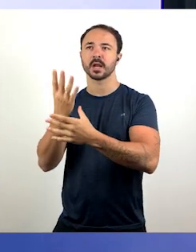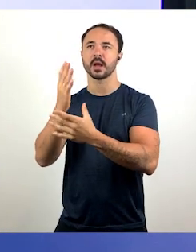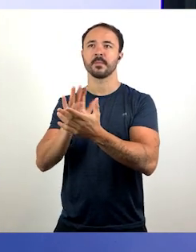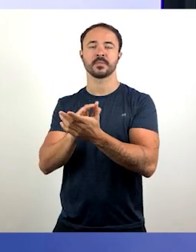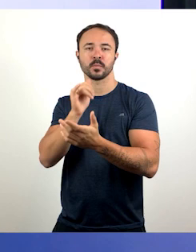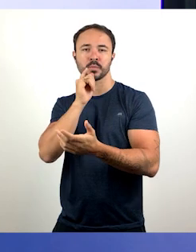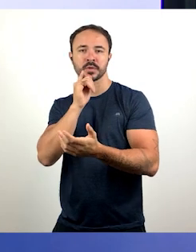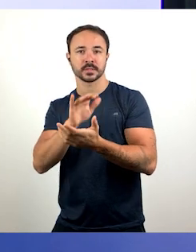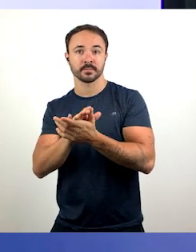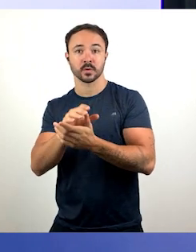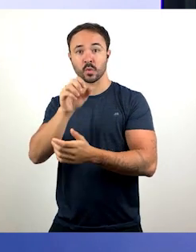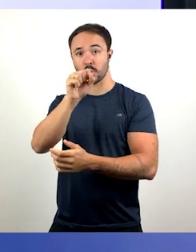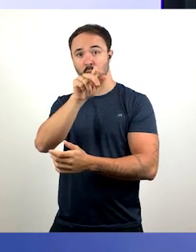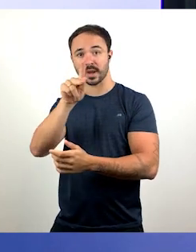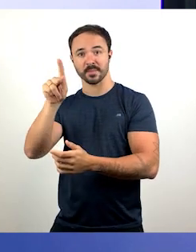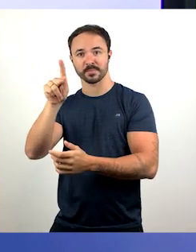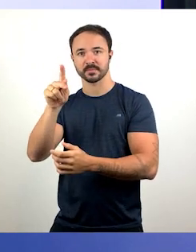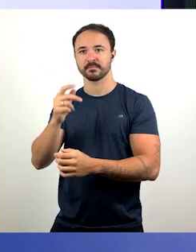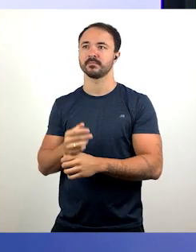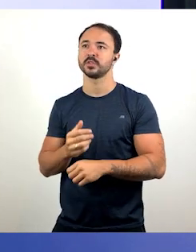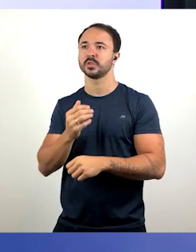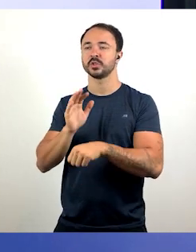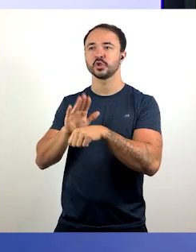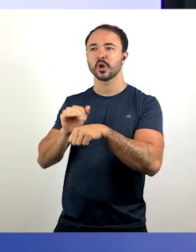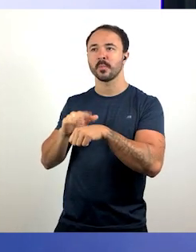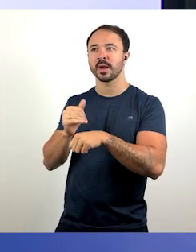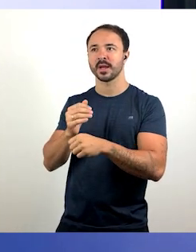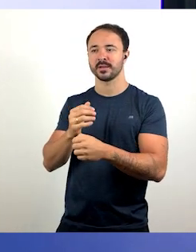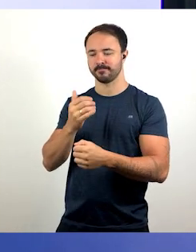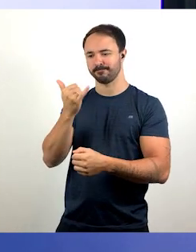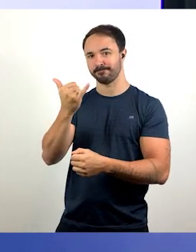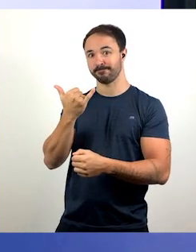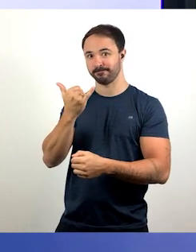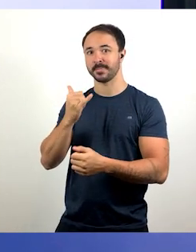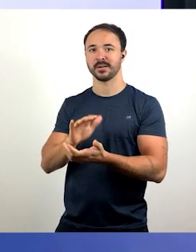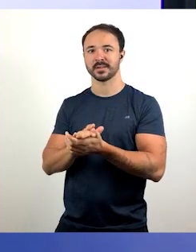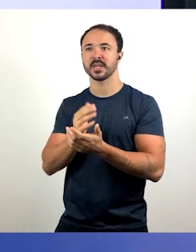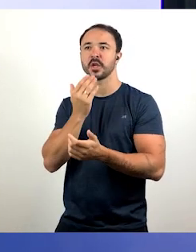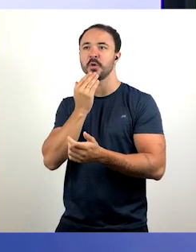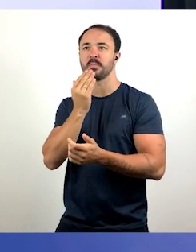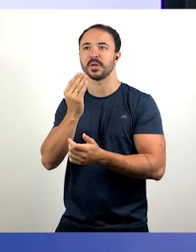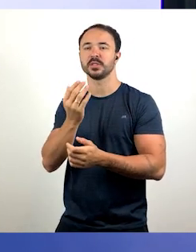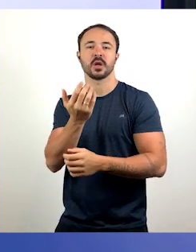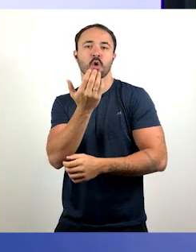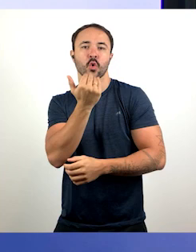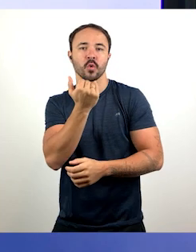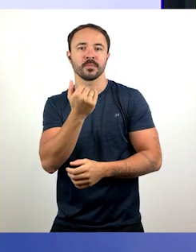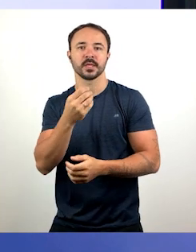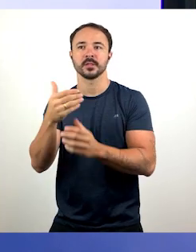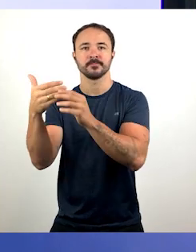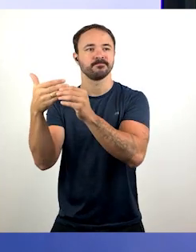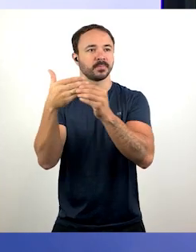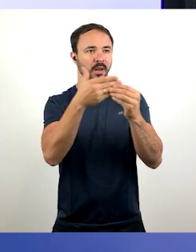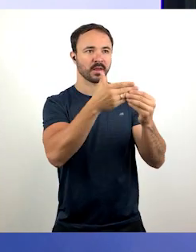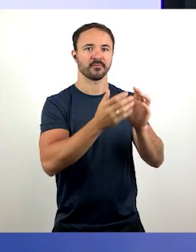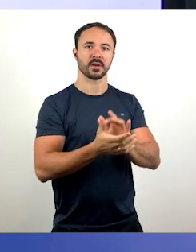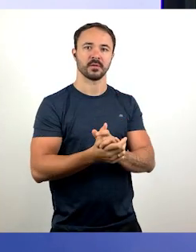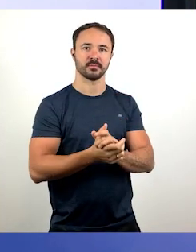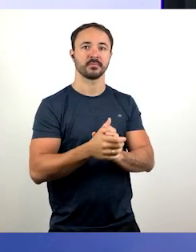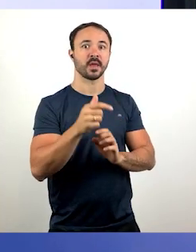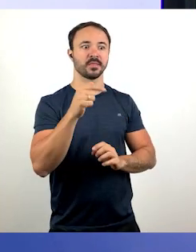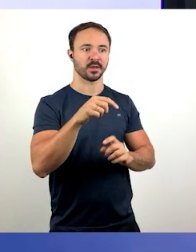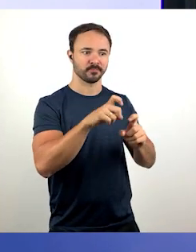exemplo, de pedir comida, então ele precisa entender através desse código de programação que ali